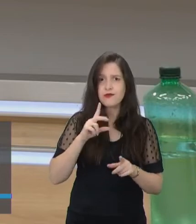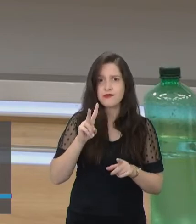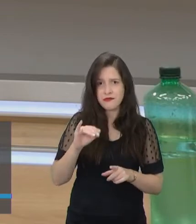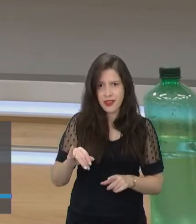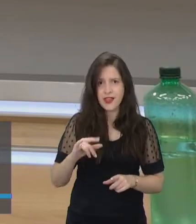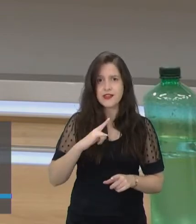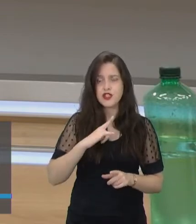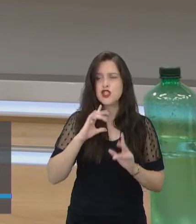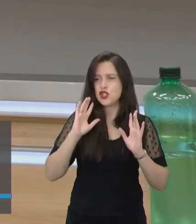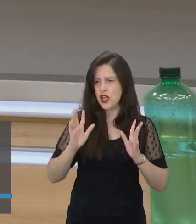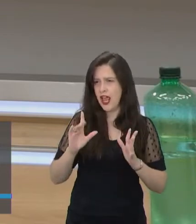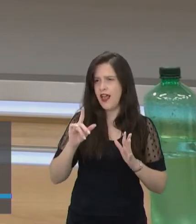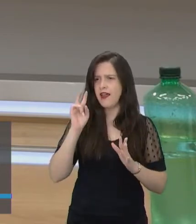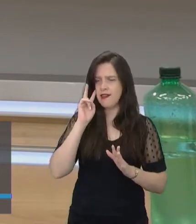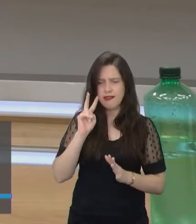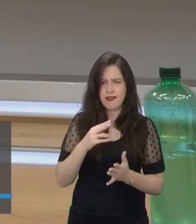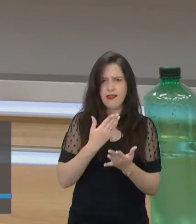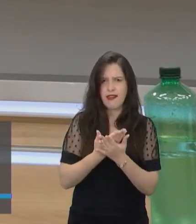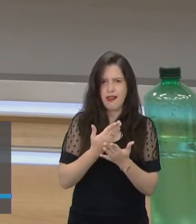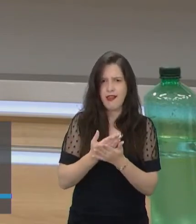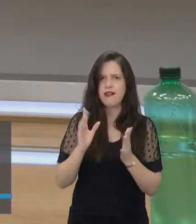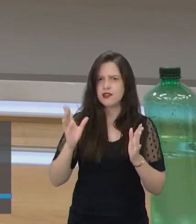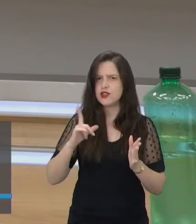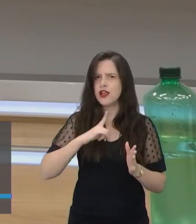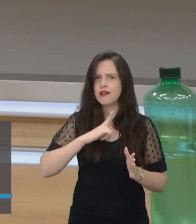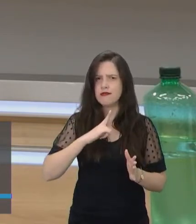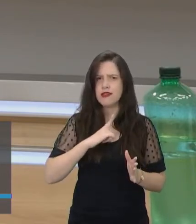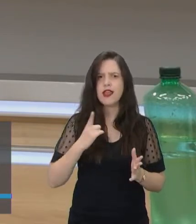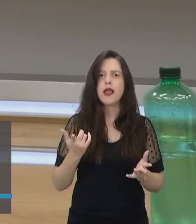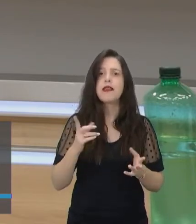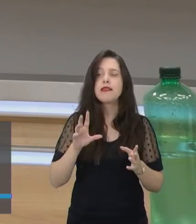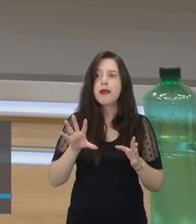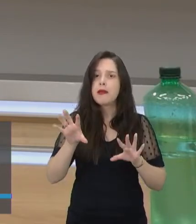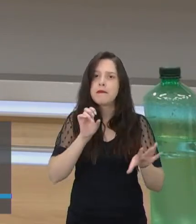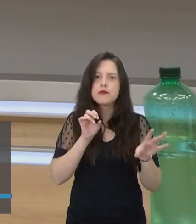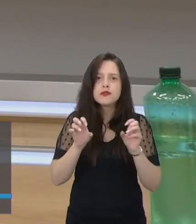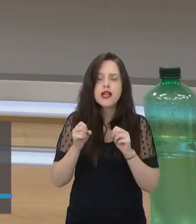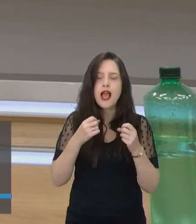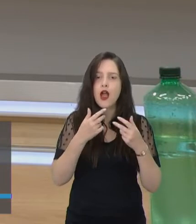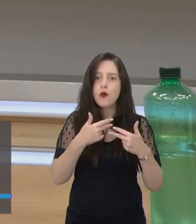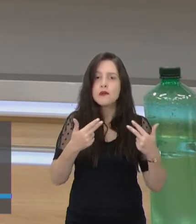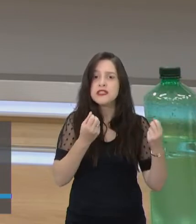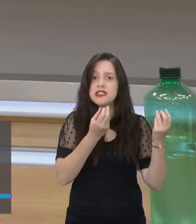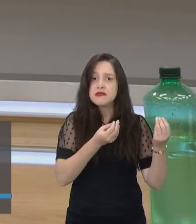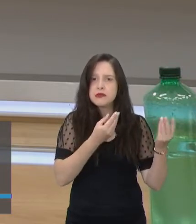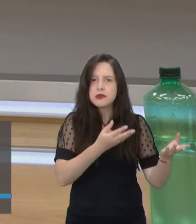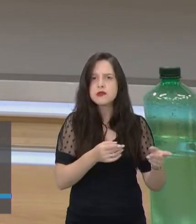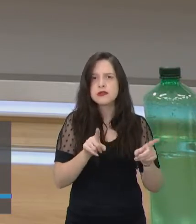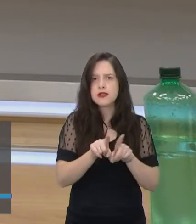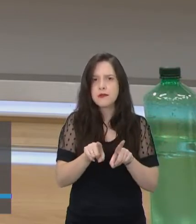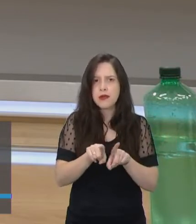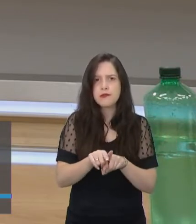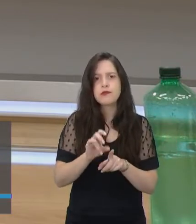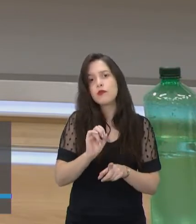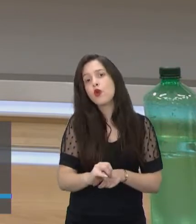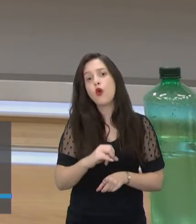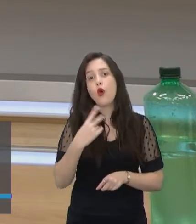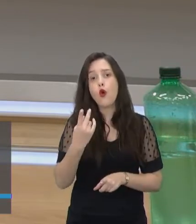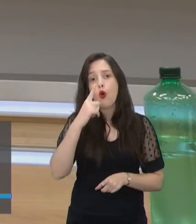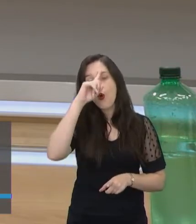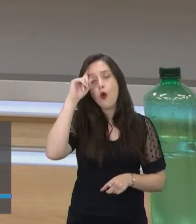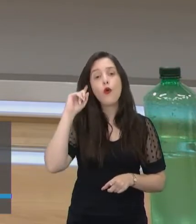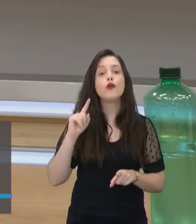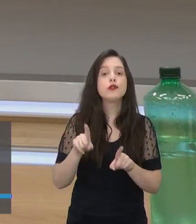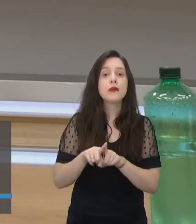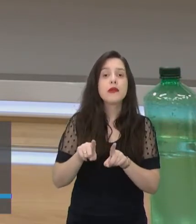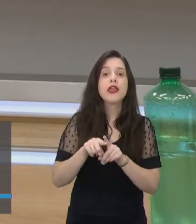tendo ao decorrer dessas aulas, sejam da coleta, seja da busca dos seus dados mesmos no diário de bordo, ou até mesmo na